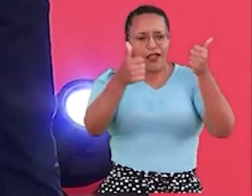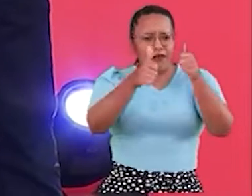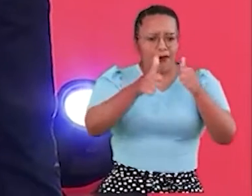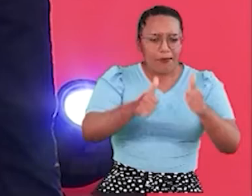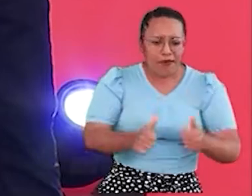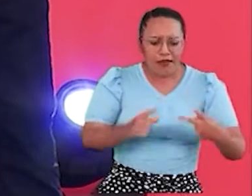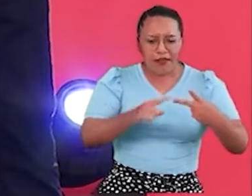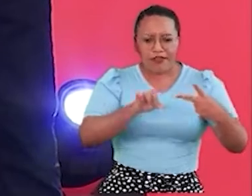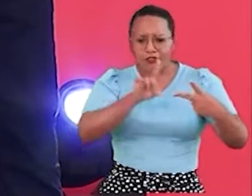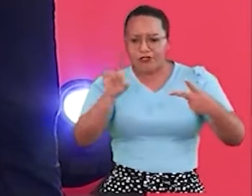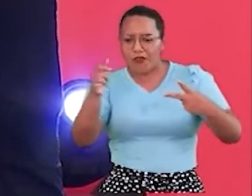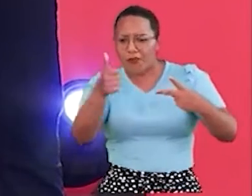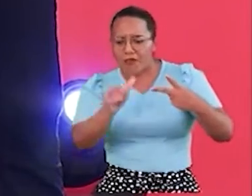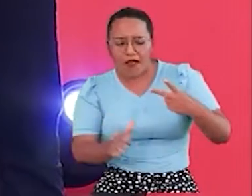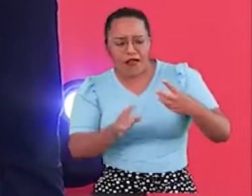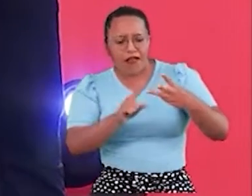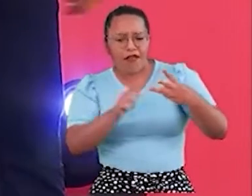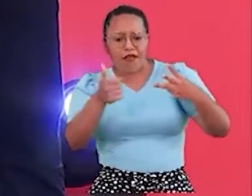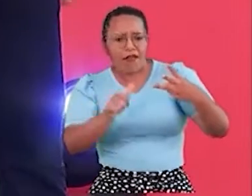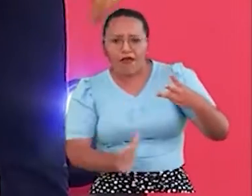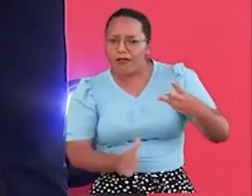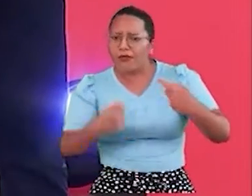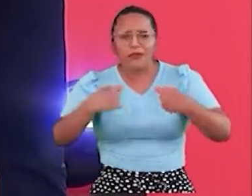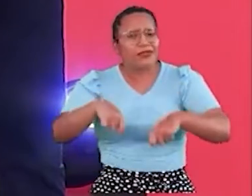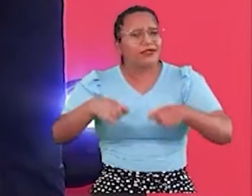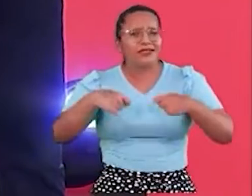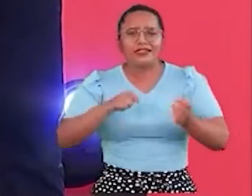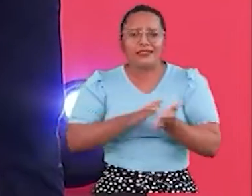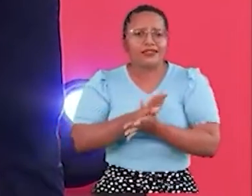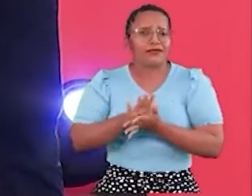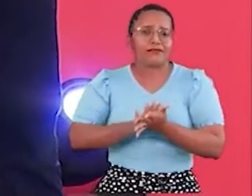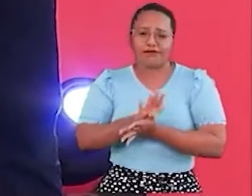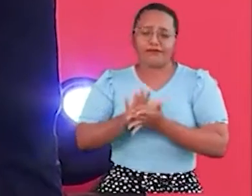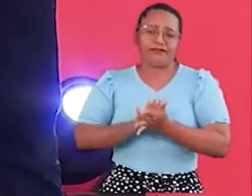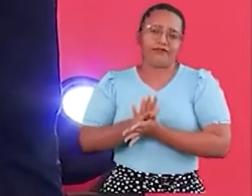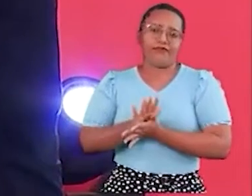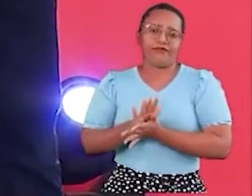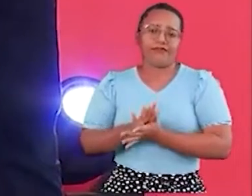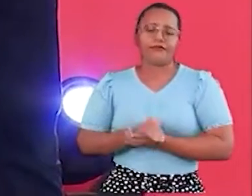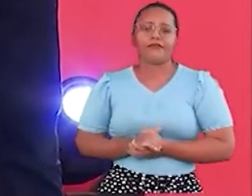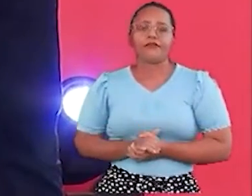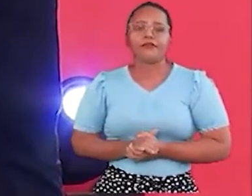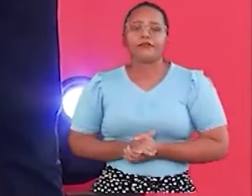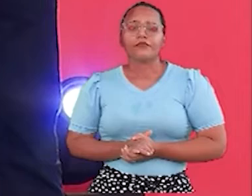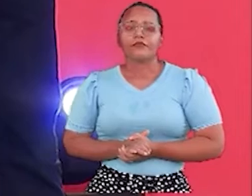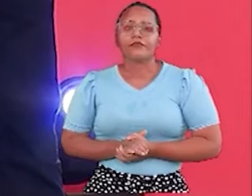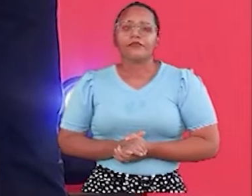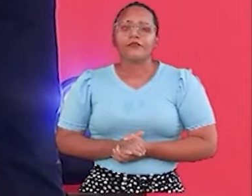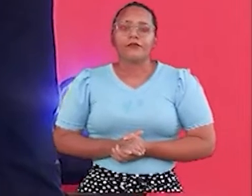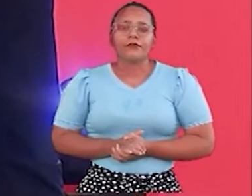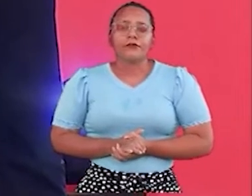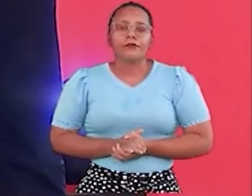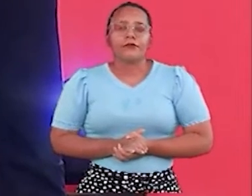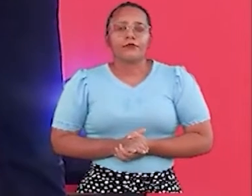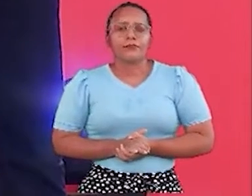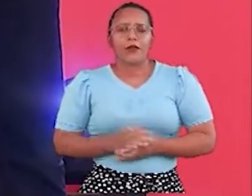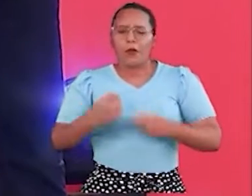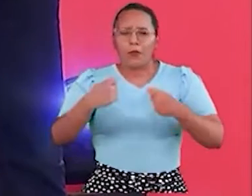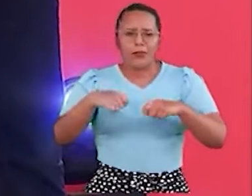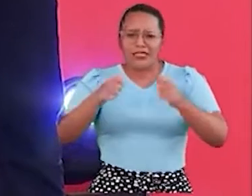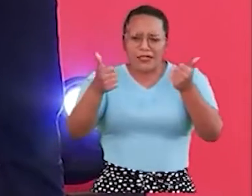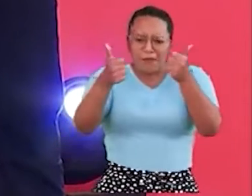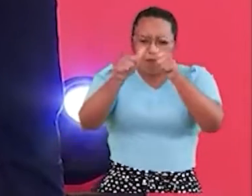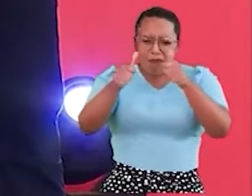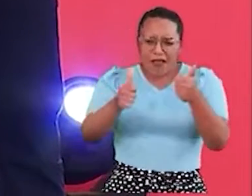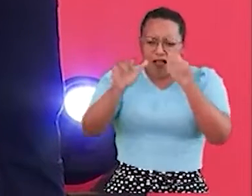Vocês não precisam ser desorientados desse deserto como se vocês precisassem, aí vocês sabem, ter imagens de escultura